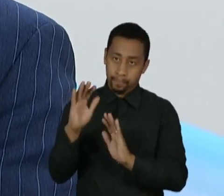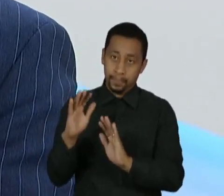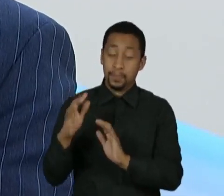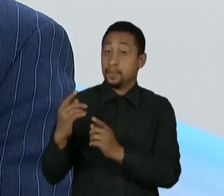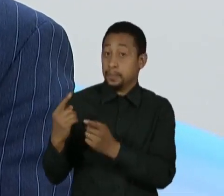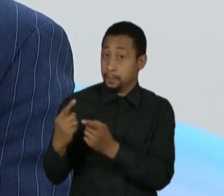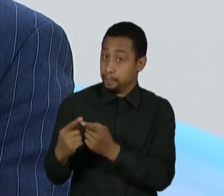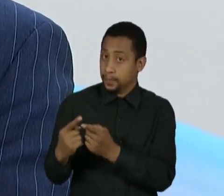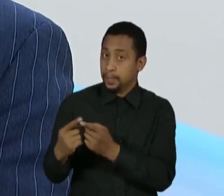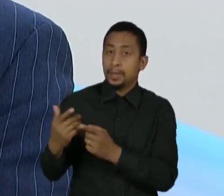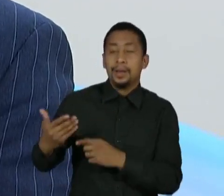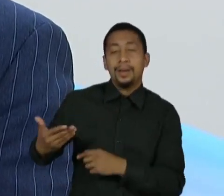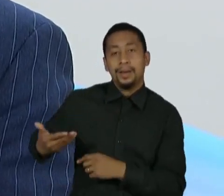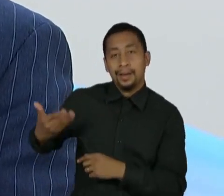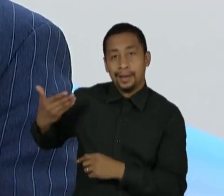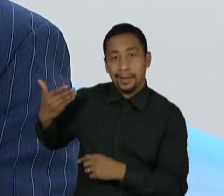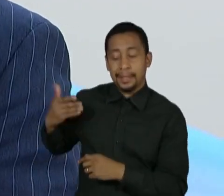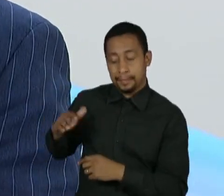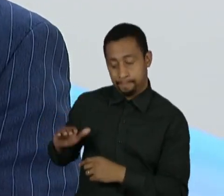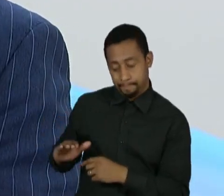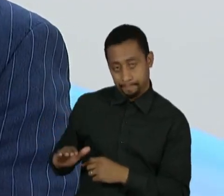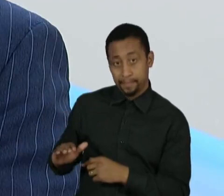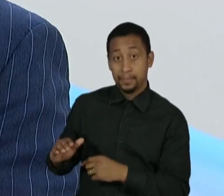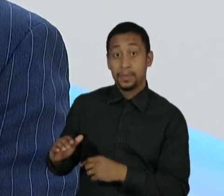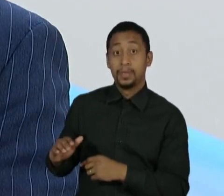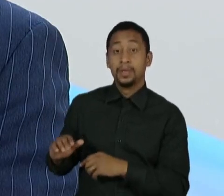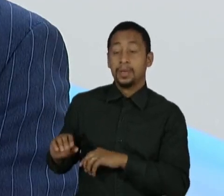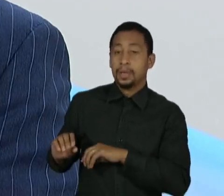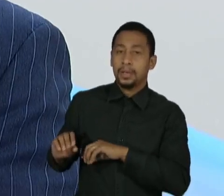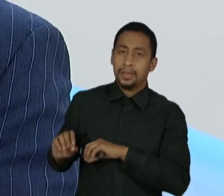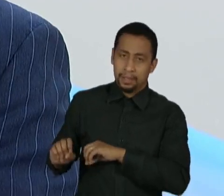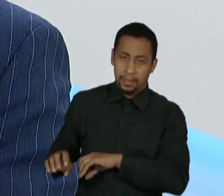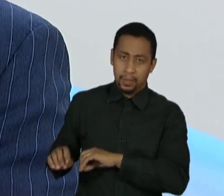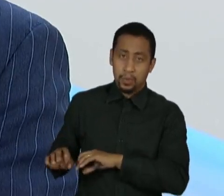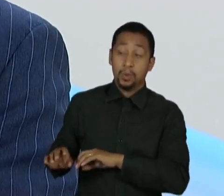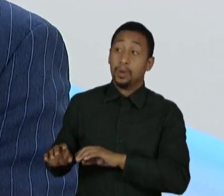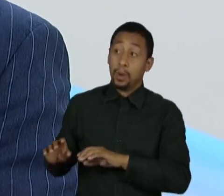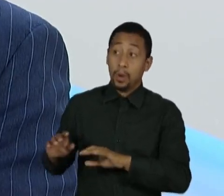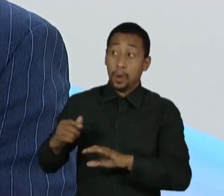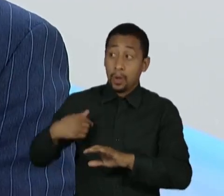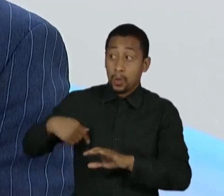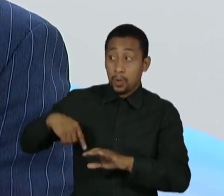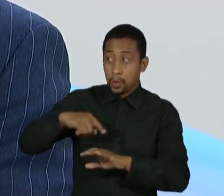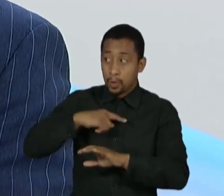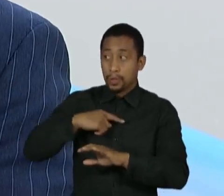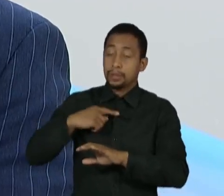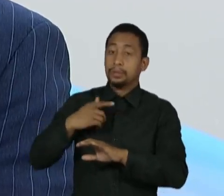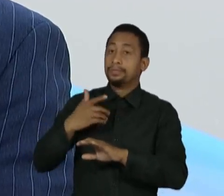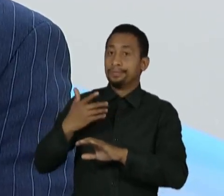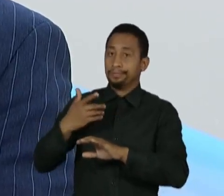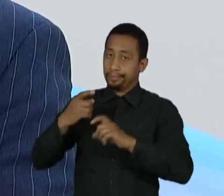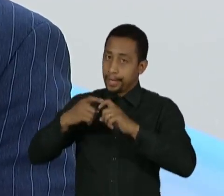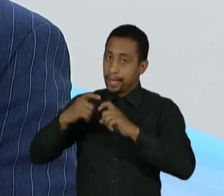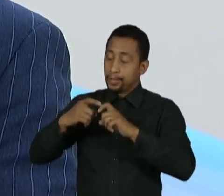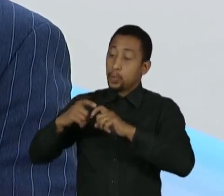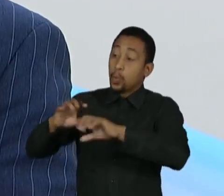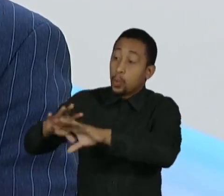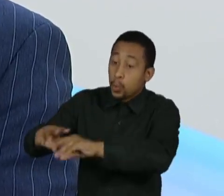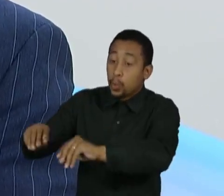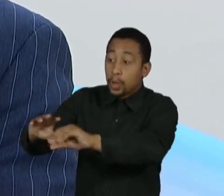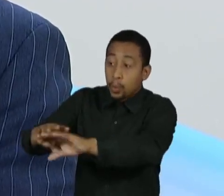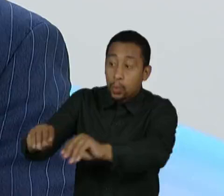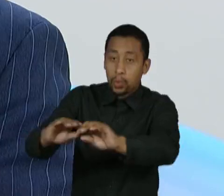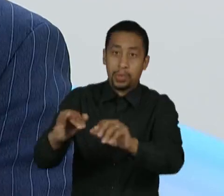ensinado que a gente é importante se a gente cura e para mim esse ensinamento errado a gente